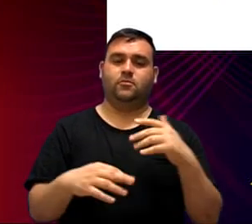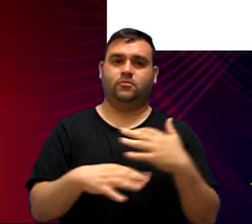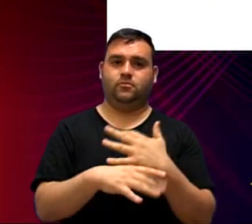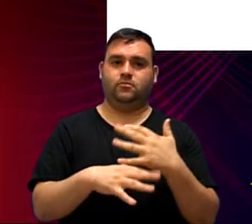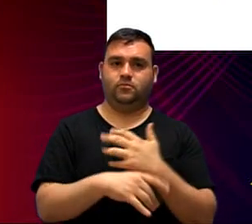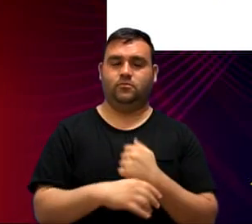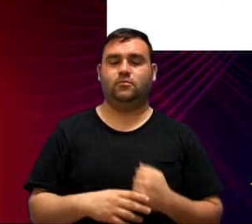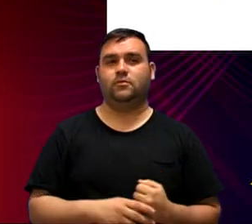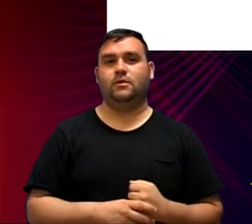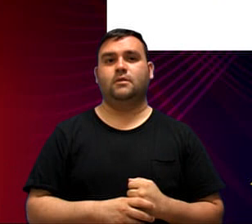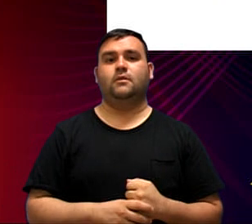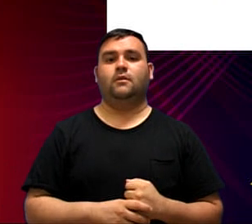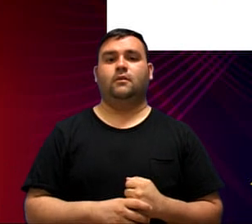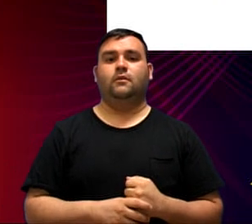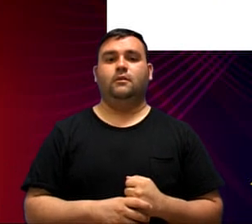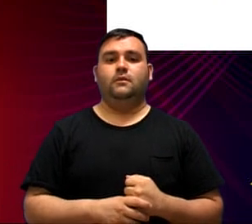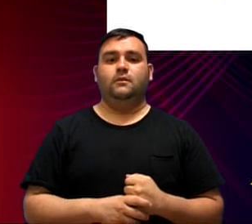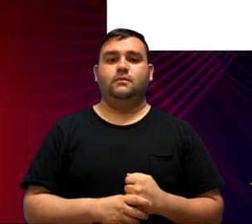município.